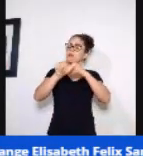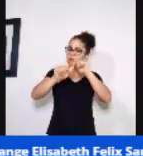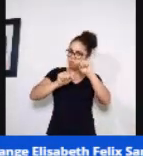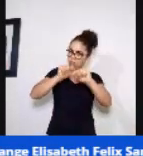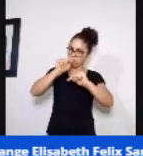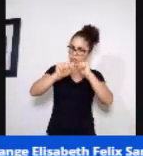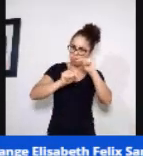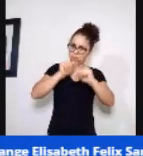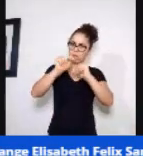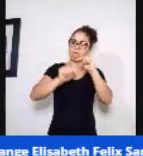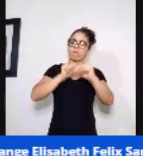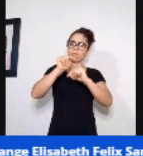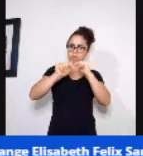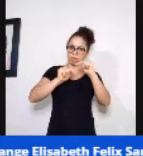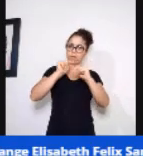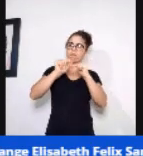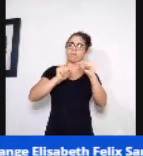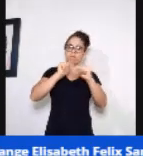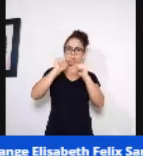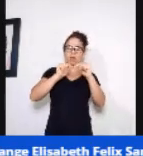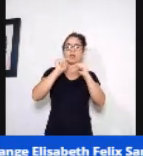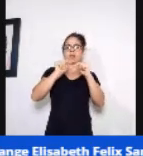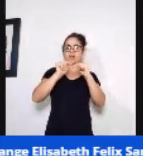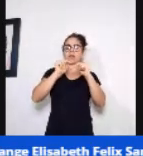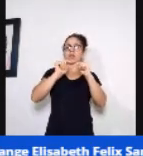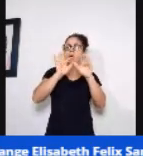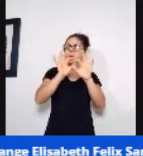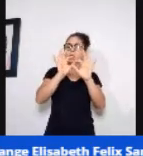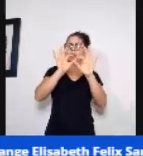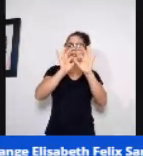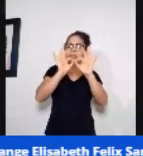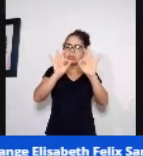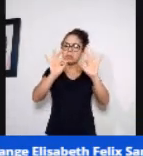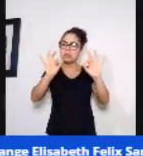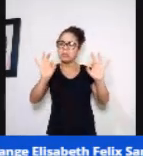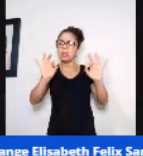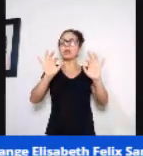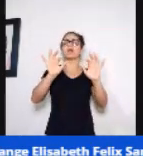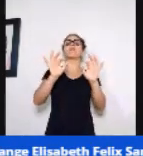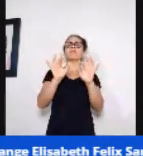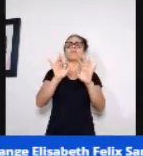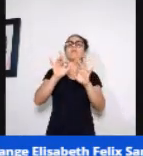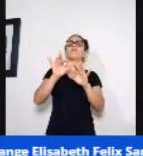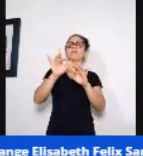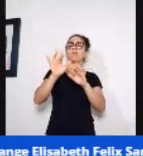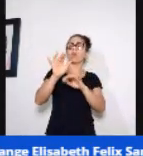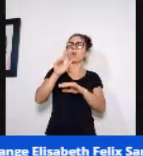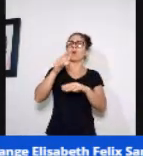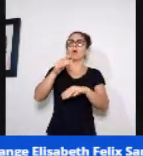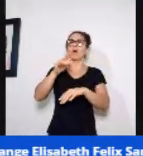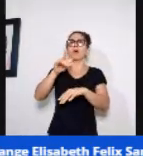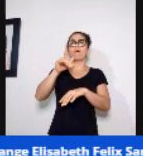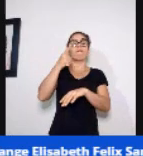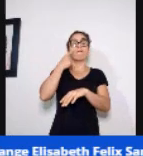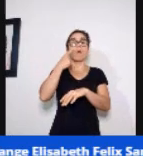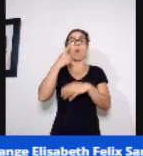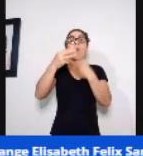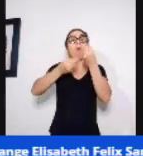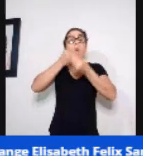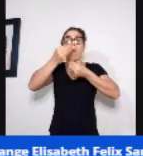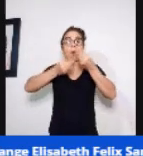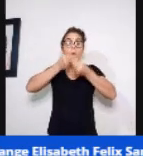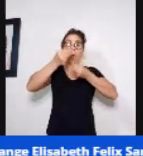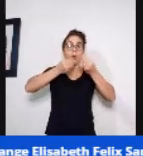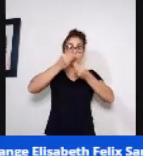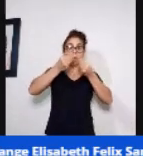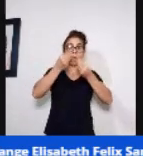seja lapidado isso que ficou, tentando buscar de uma maneira melhor que o aluno não perca nada,